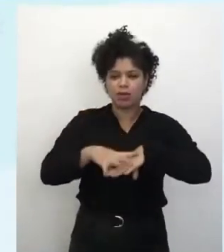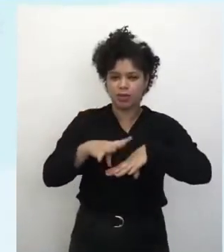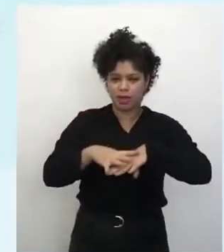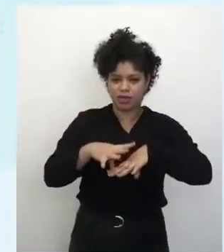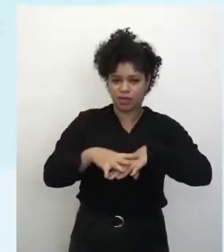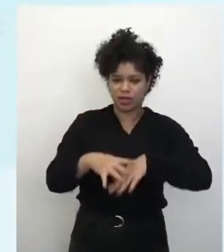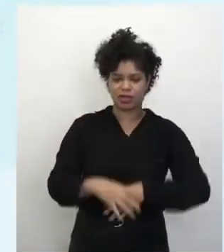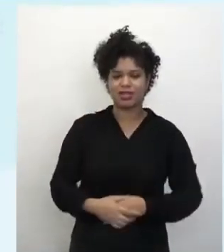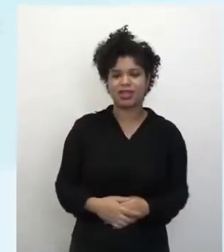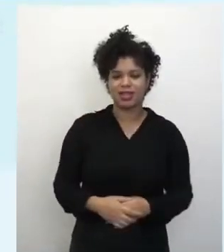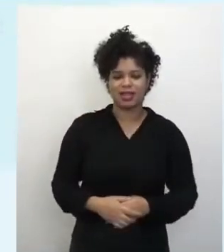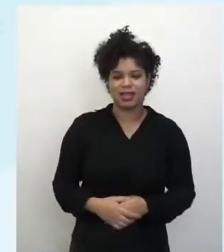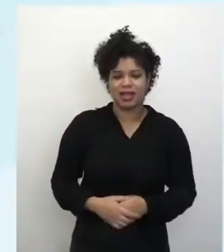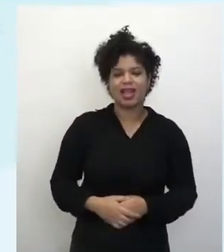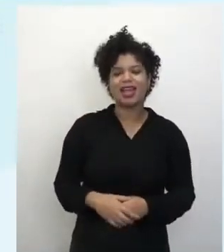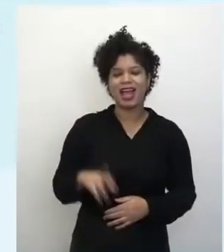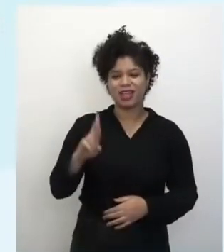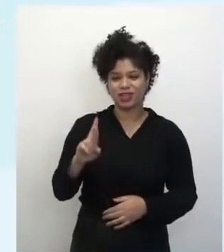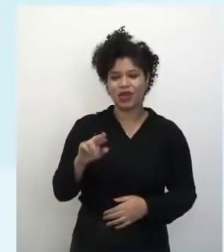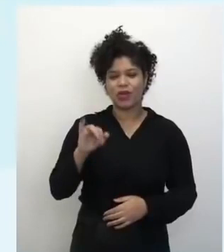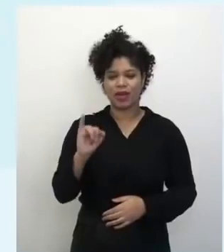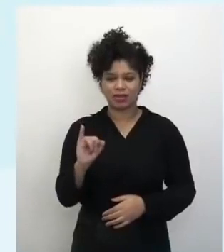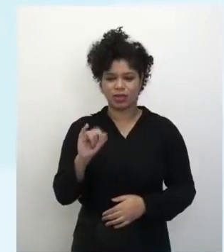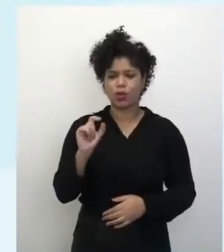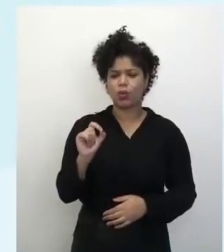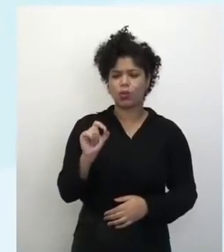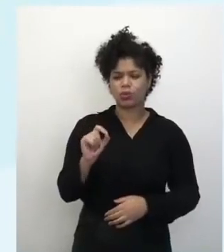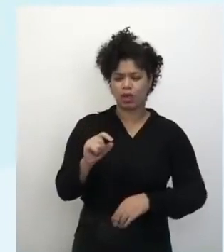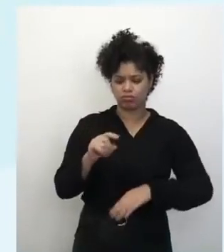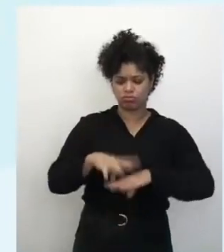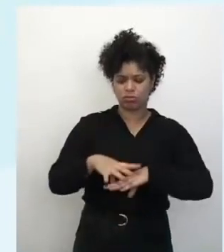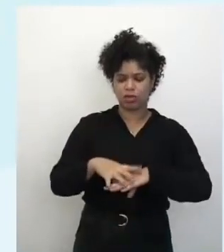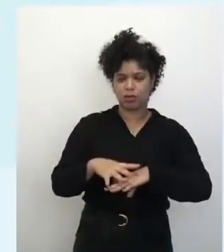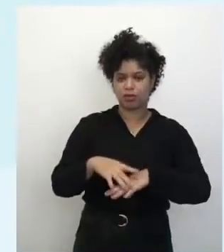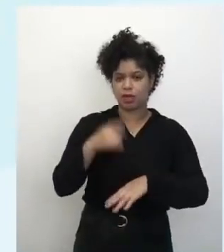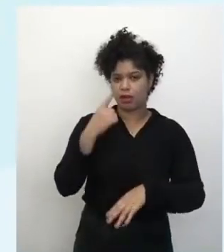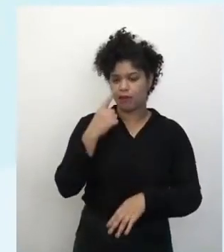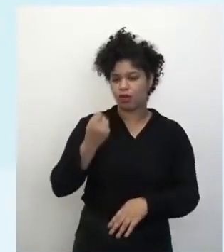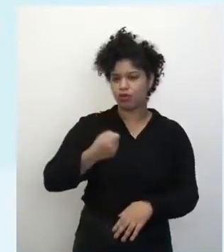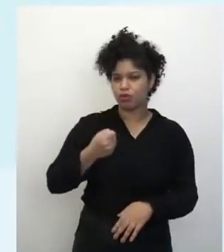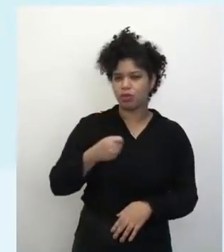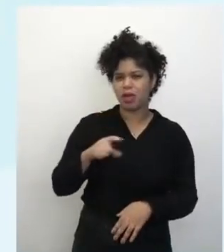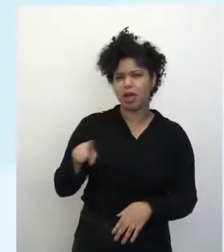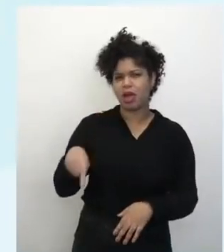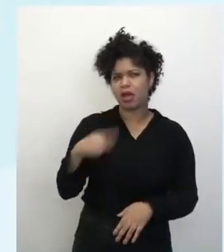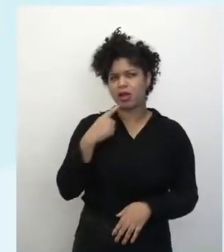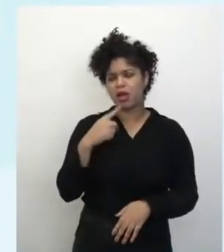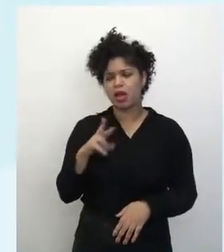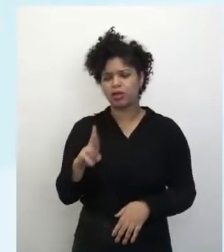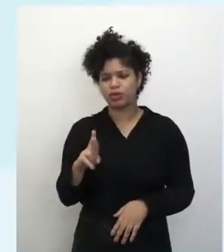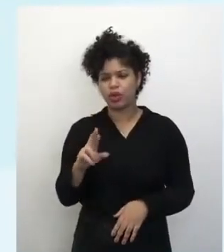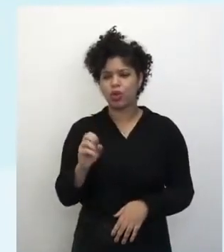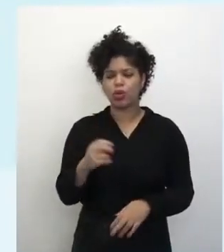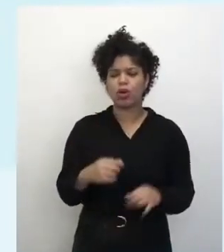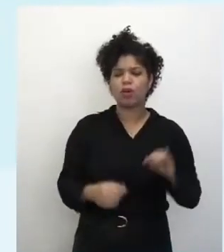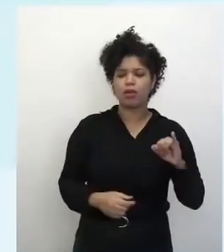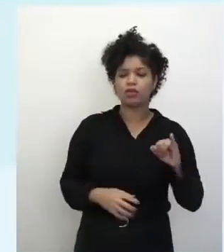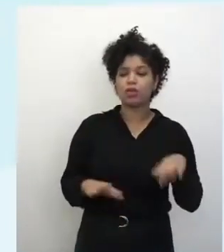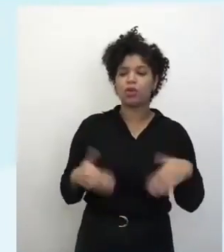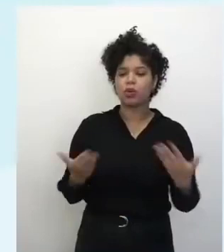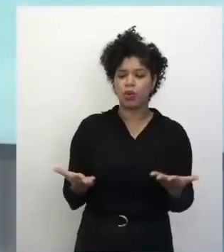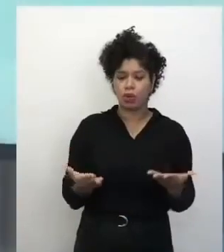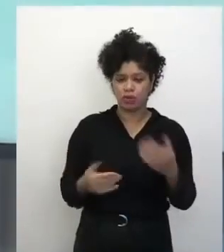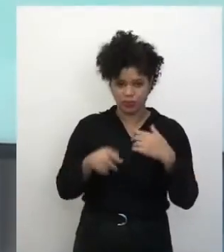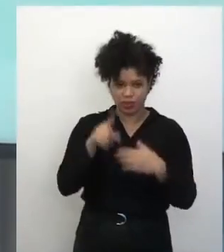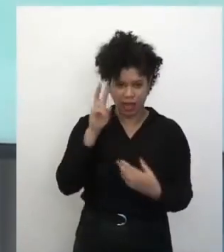tá no singular, né? Racional ou irracional, isso mesmo. Então a gente vai olhar para os números e vai decidir: será que ele é racional? Será que ele é irracional?